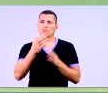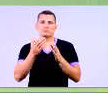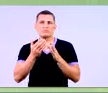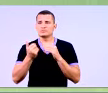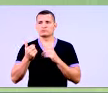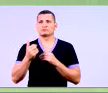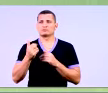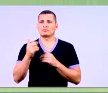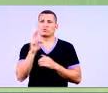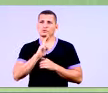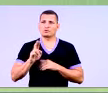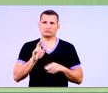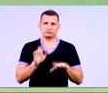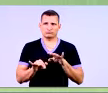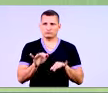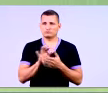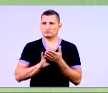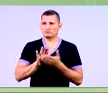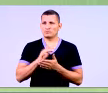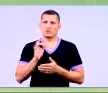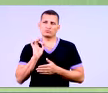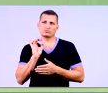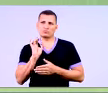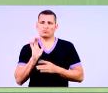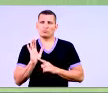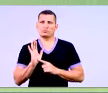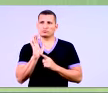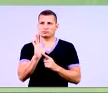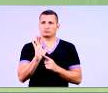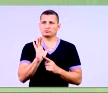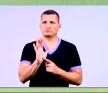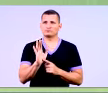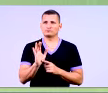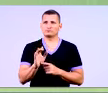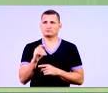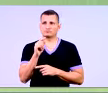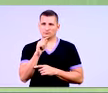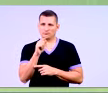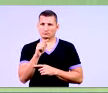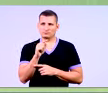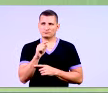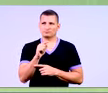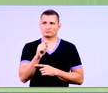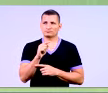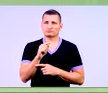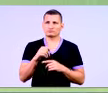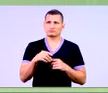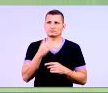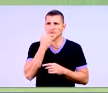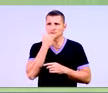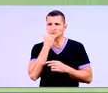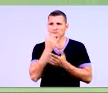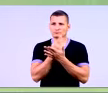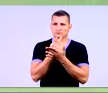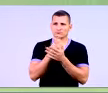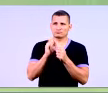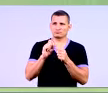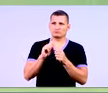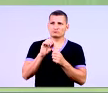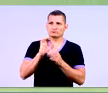digitar eu apenas mostrei inclusive aqui gente aproveita para fazer uma correção que é